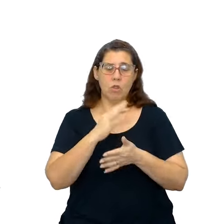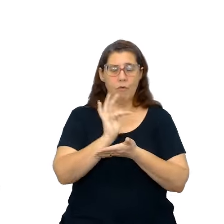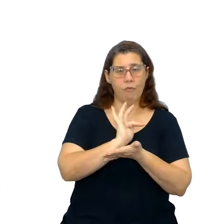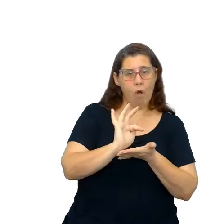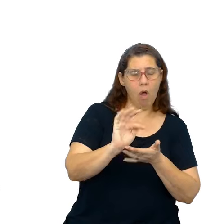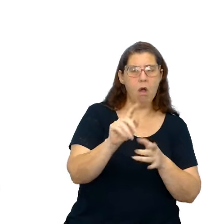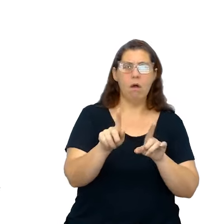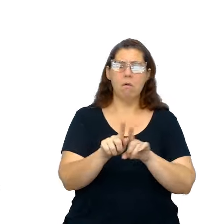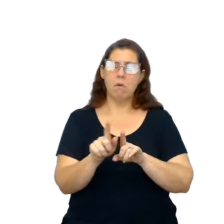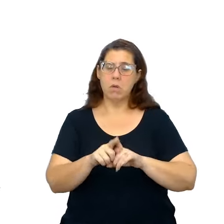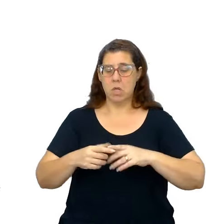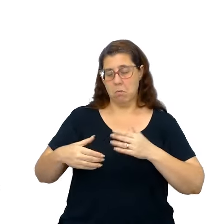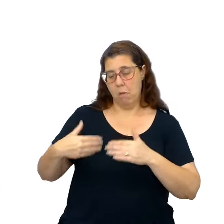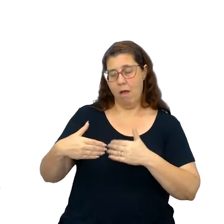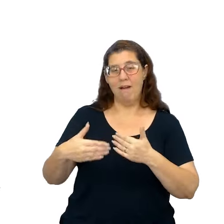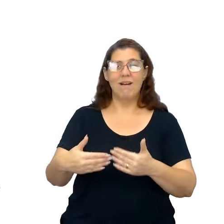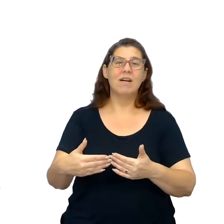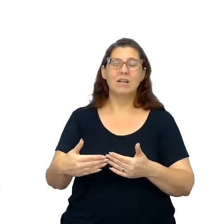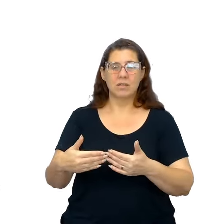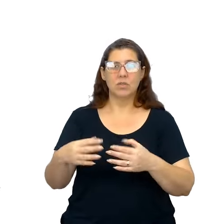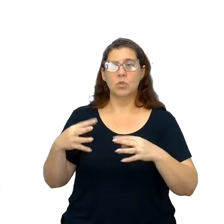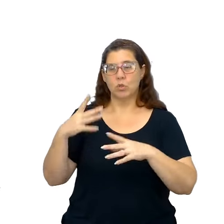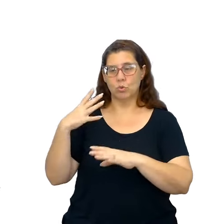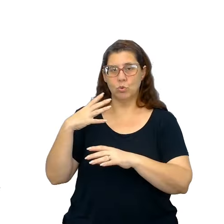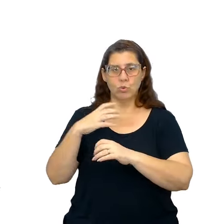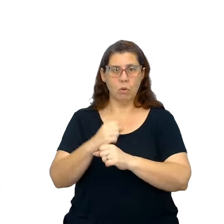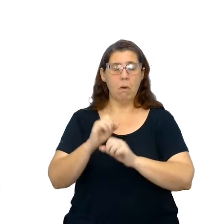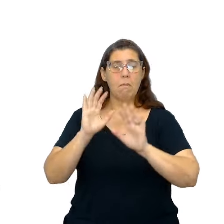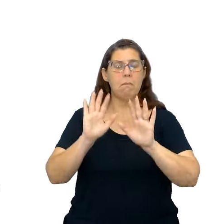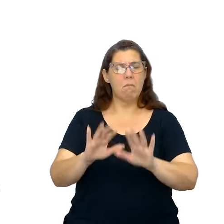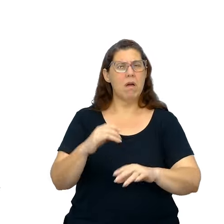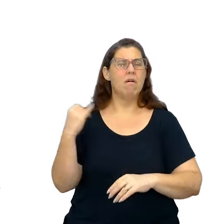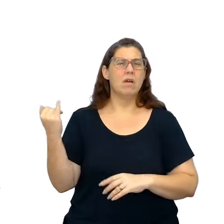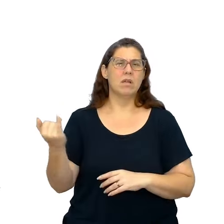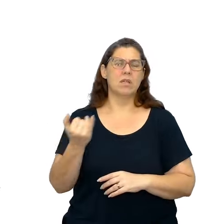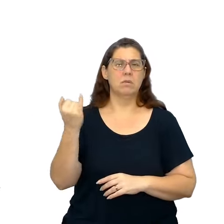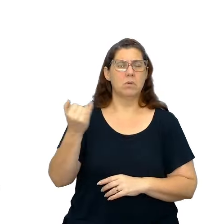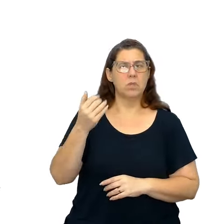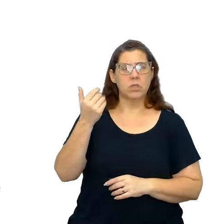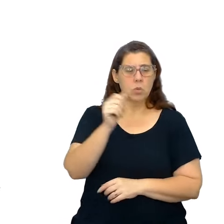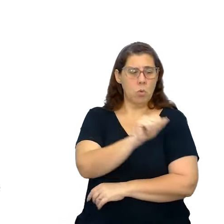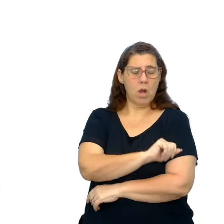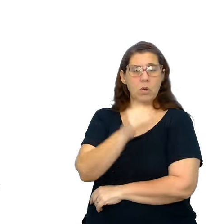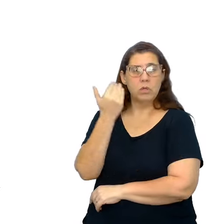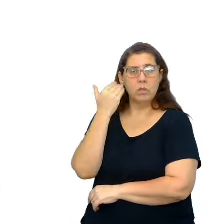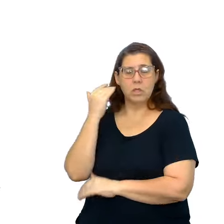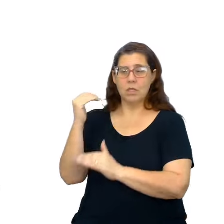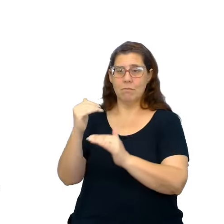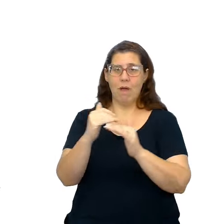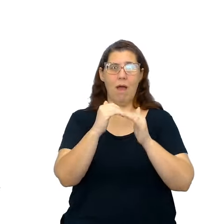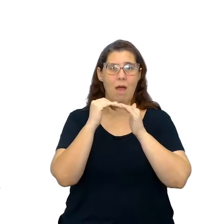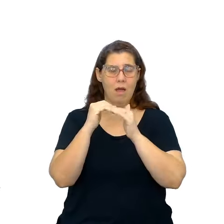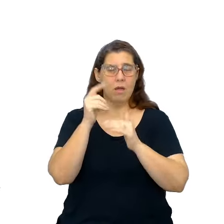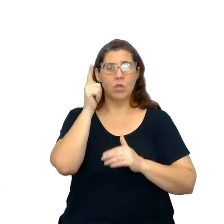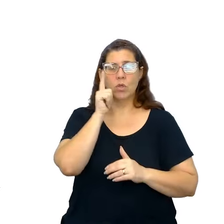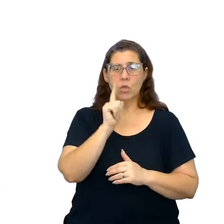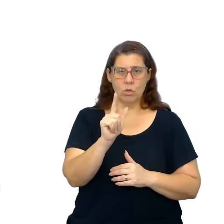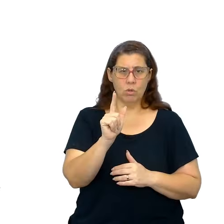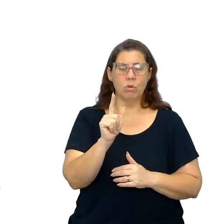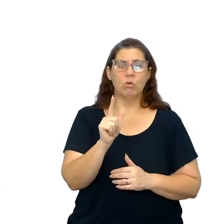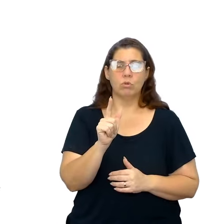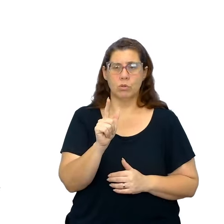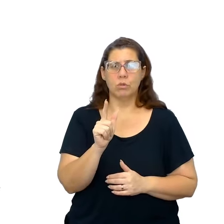meio do processo aí todo de cálculo, né? Mas eu acho que é importante que o aluno entenda essa padronização para que a gente consiga